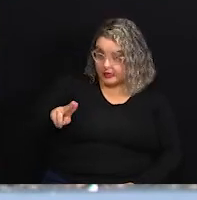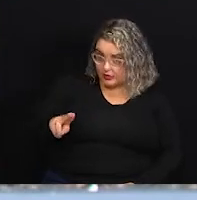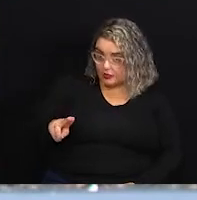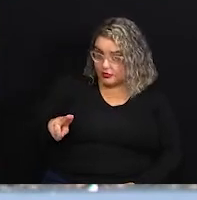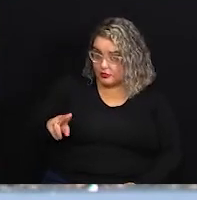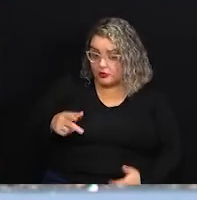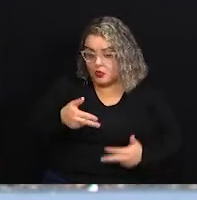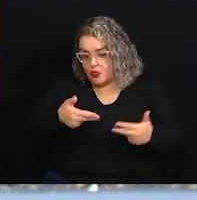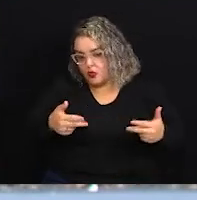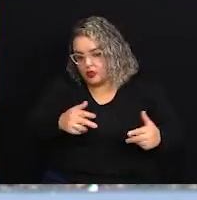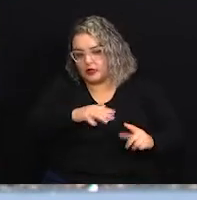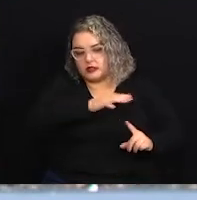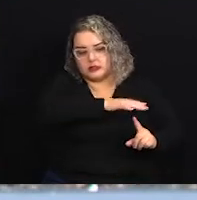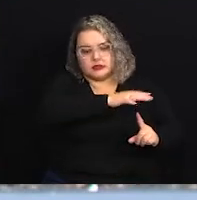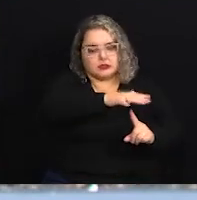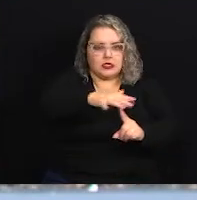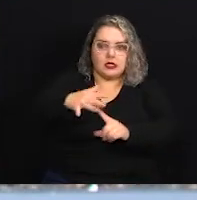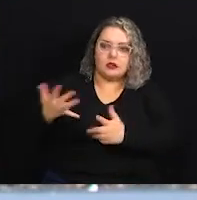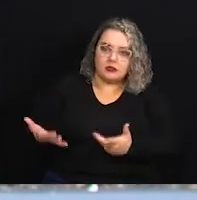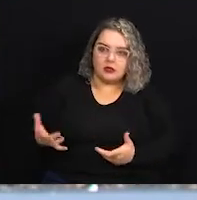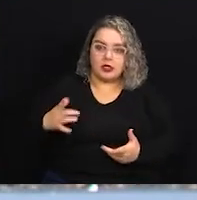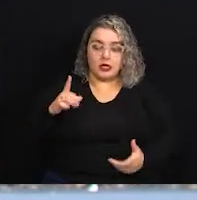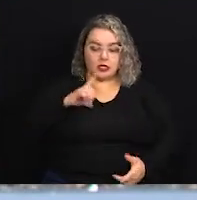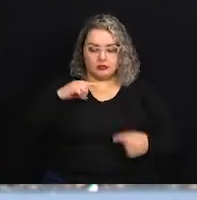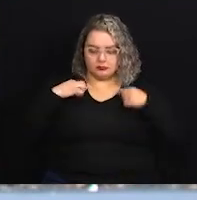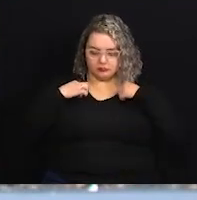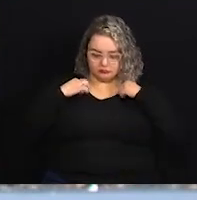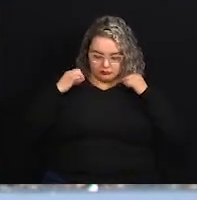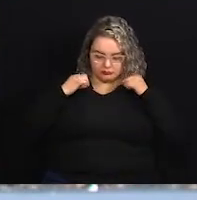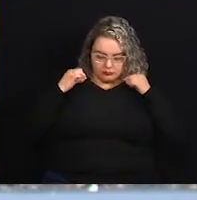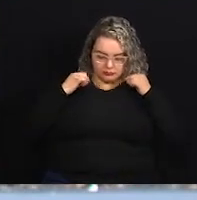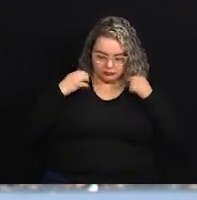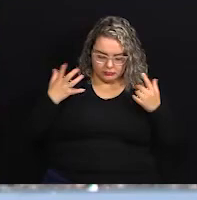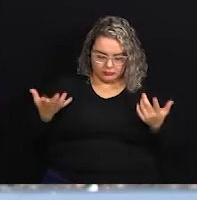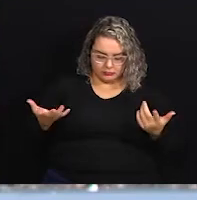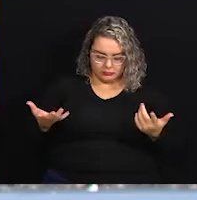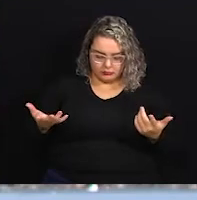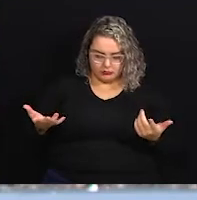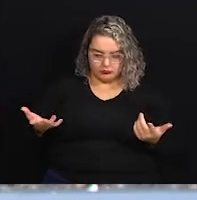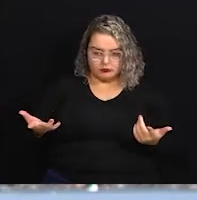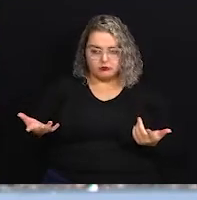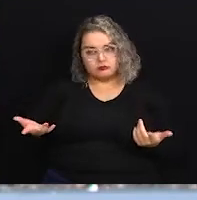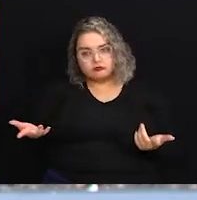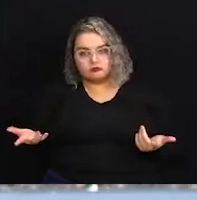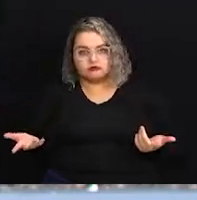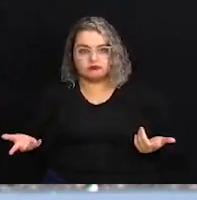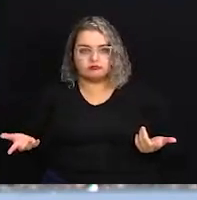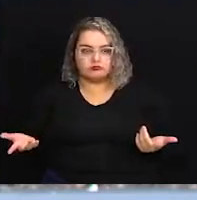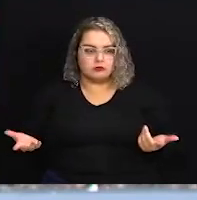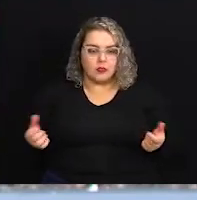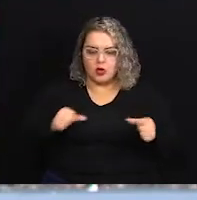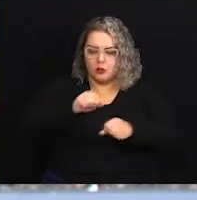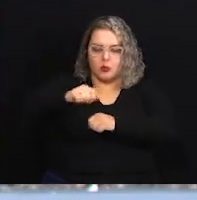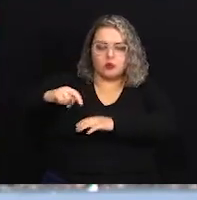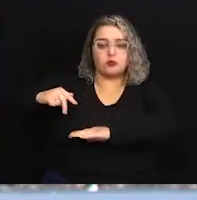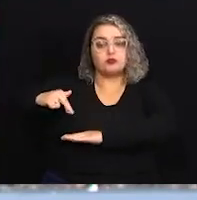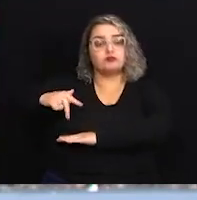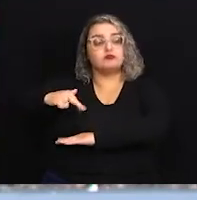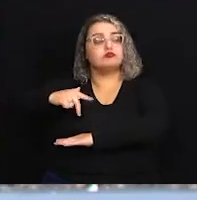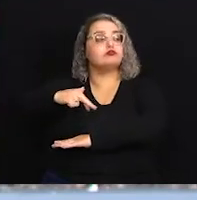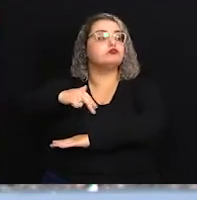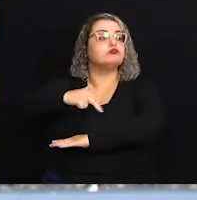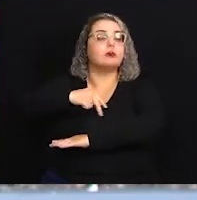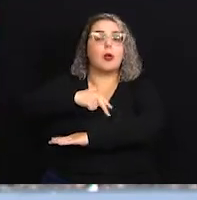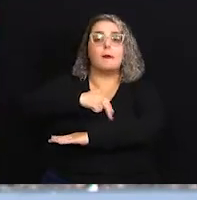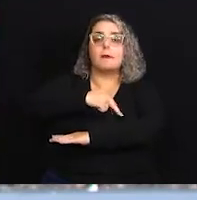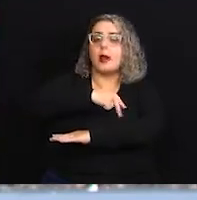natureza. Agora, você tem lá um vestuário. Tá? Esse vestuário, você mudou a moda, não quer